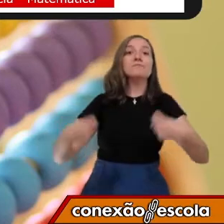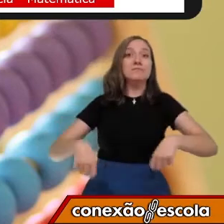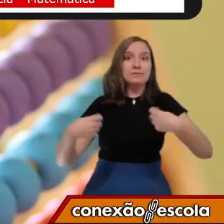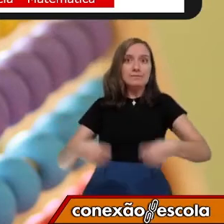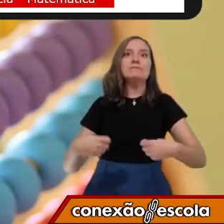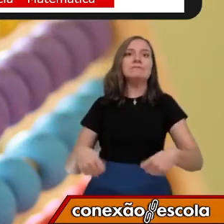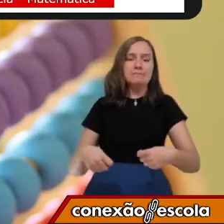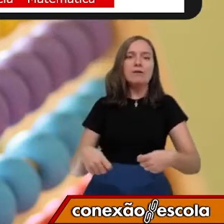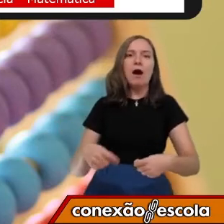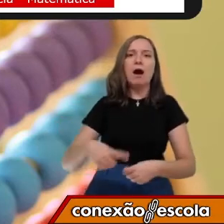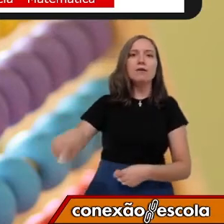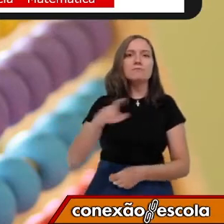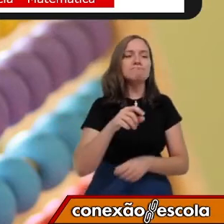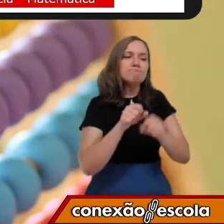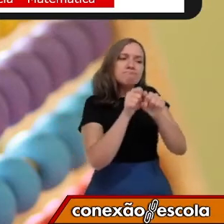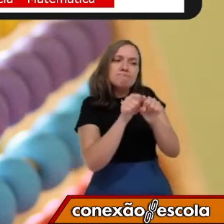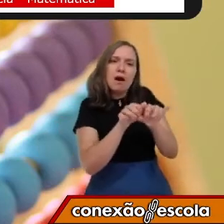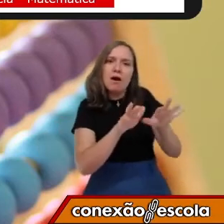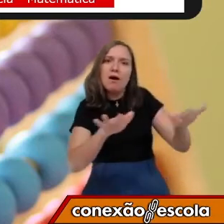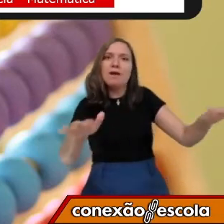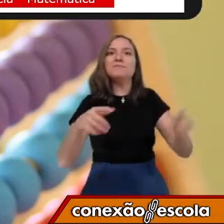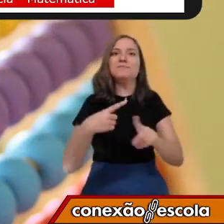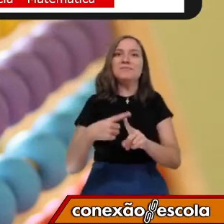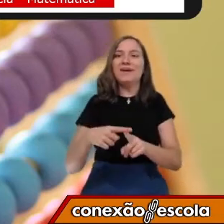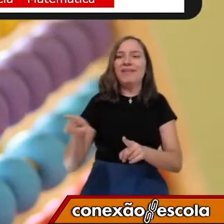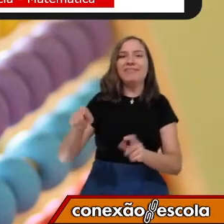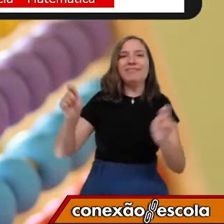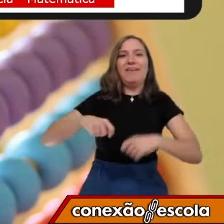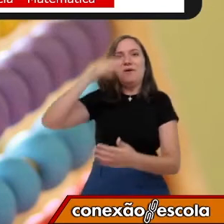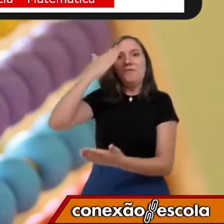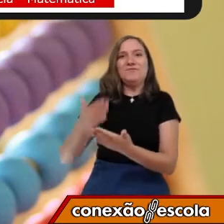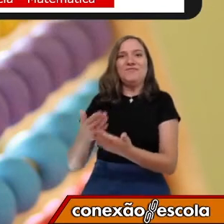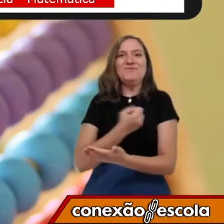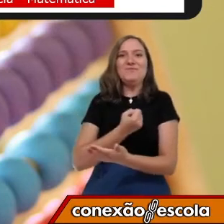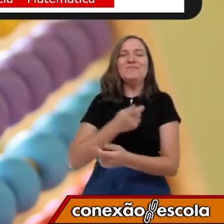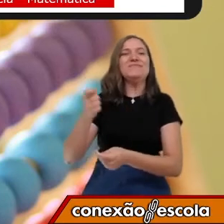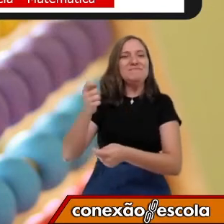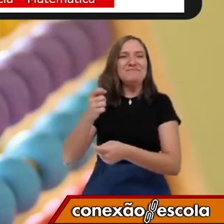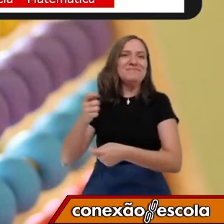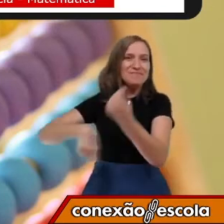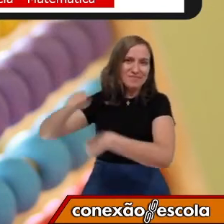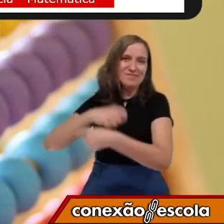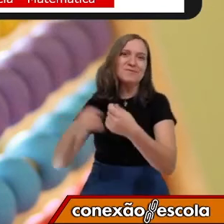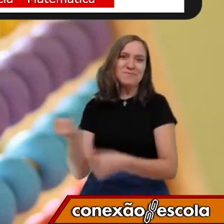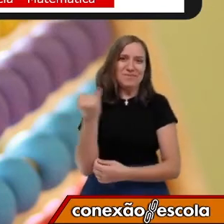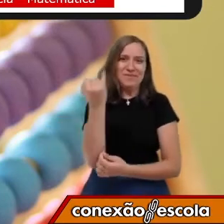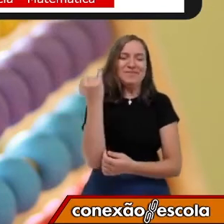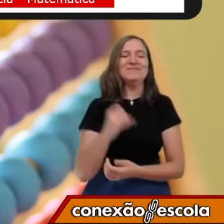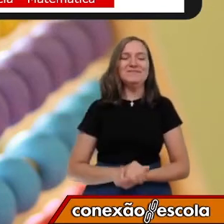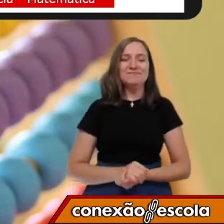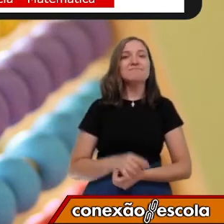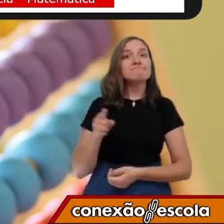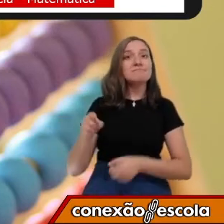a confiança de todos e todo mundo queria usar ele. Esse sistema é muito importante, porque esse sistema ele tem